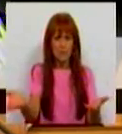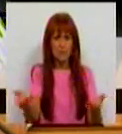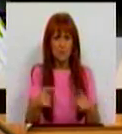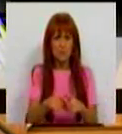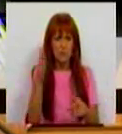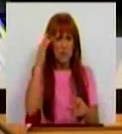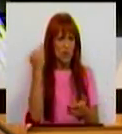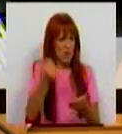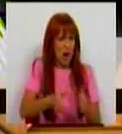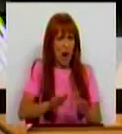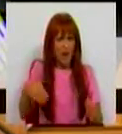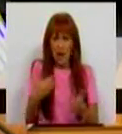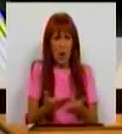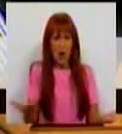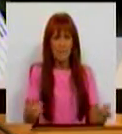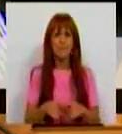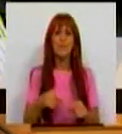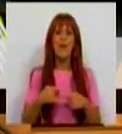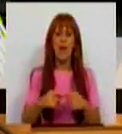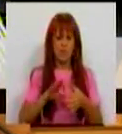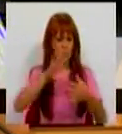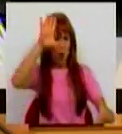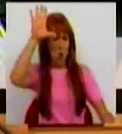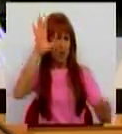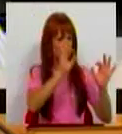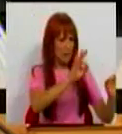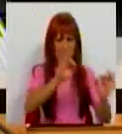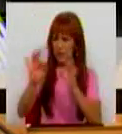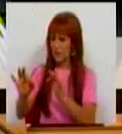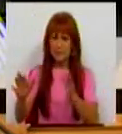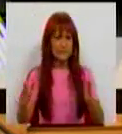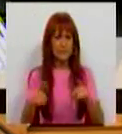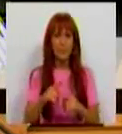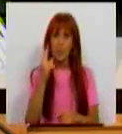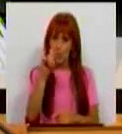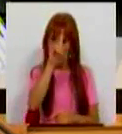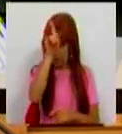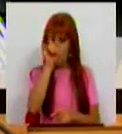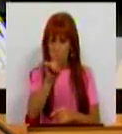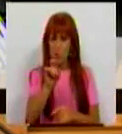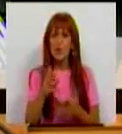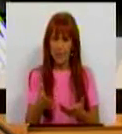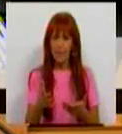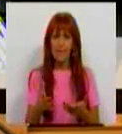se considerou isento até agora. E, portanto, esta disparidade de tratamento, de facto, é uma das questões